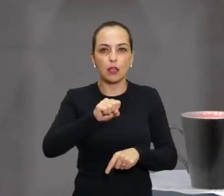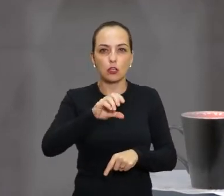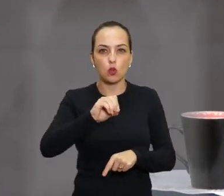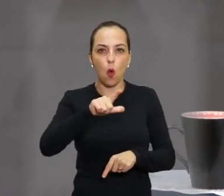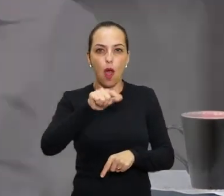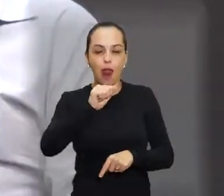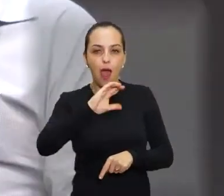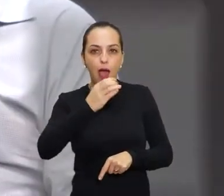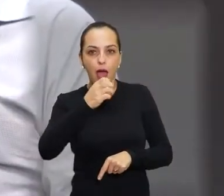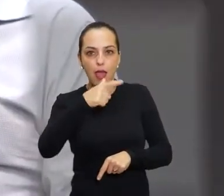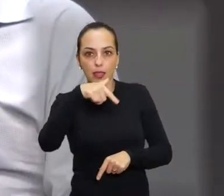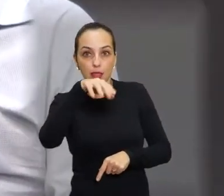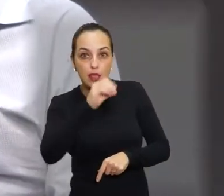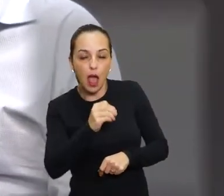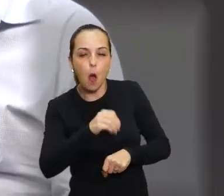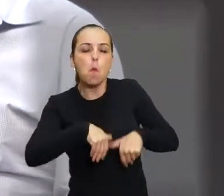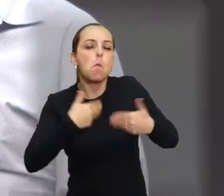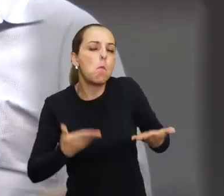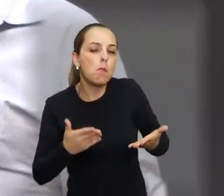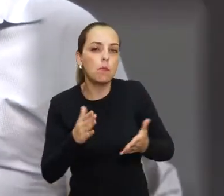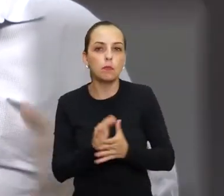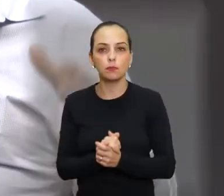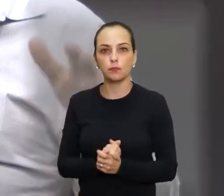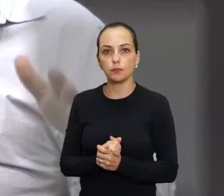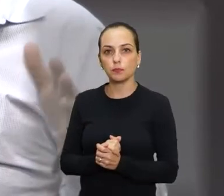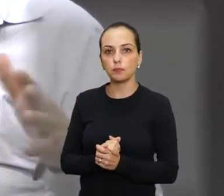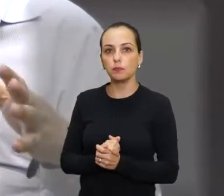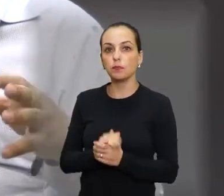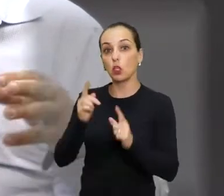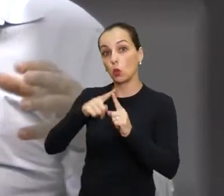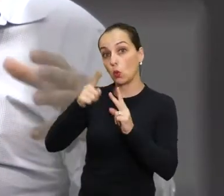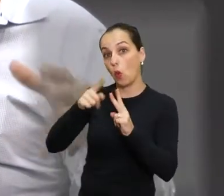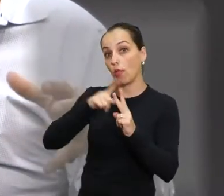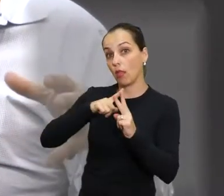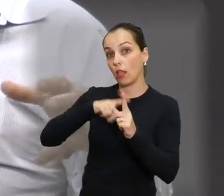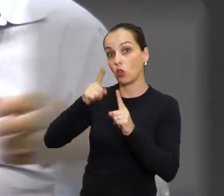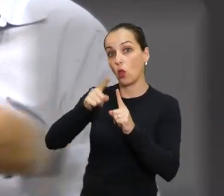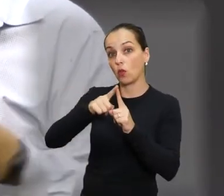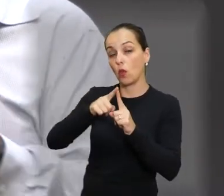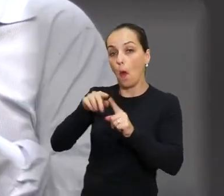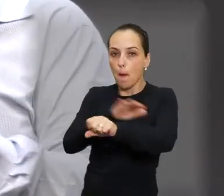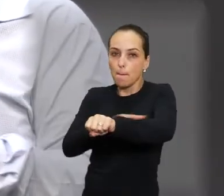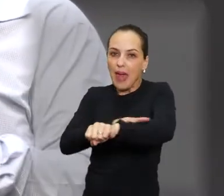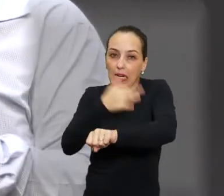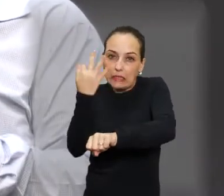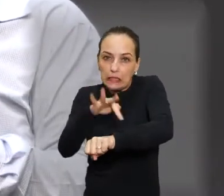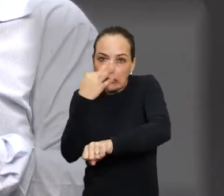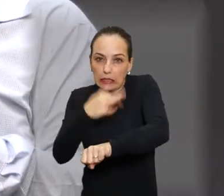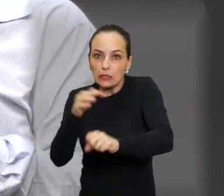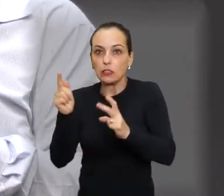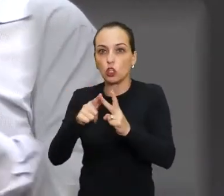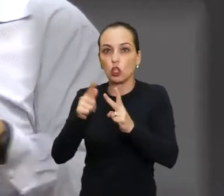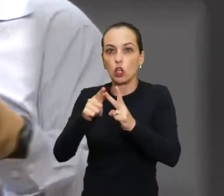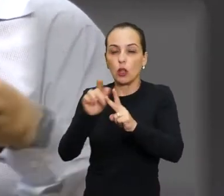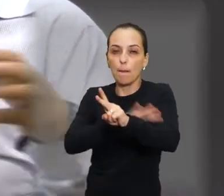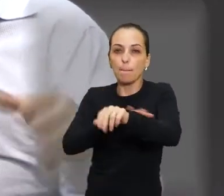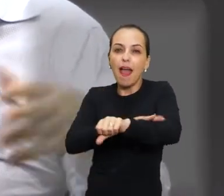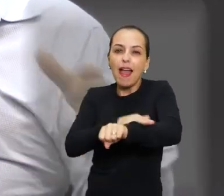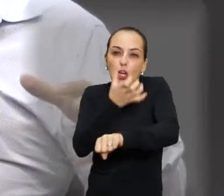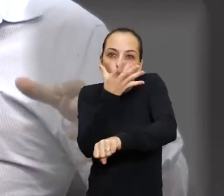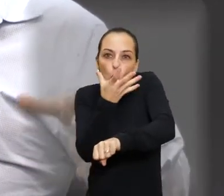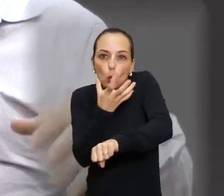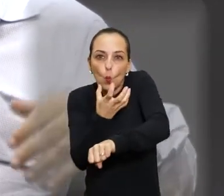fazer? Veja, existe as duas coisas, a queimadura e existe a desidratação.